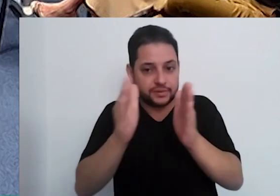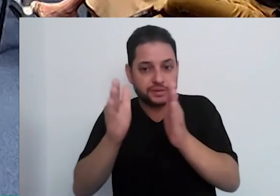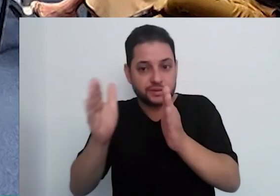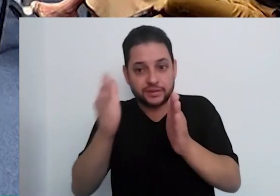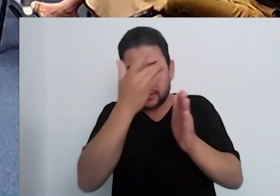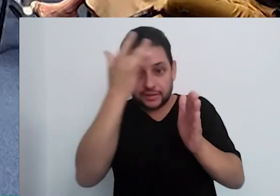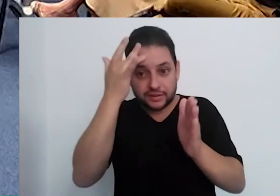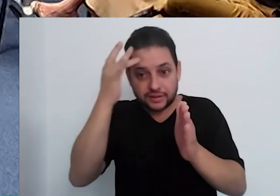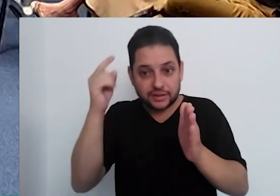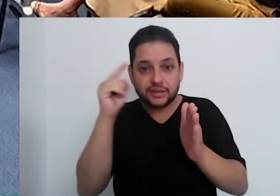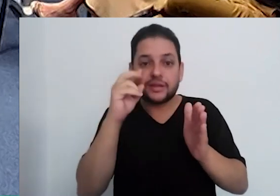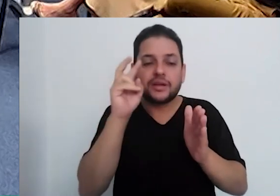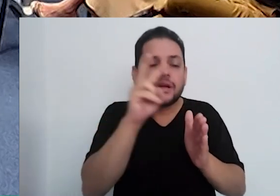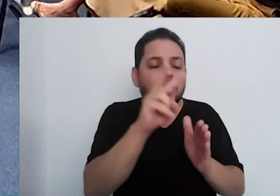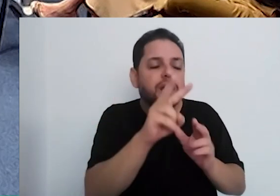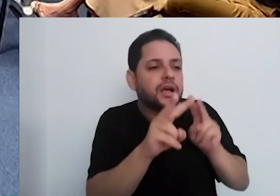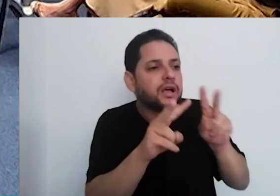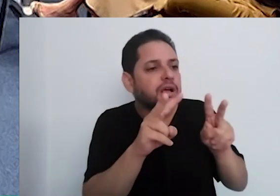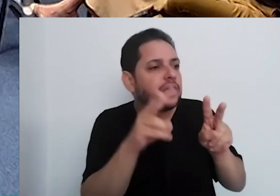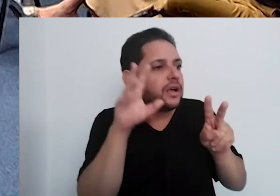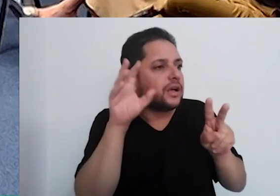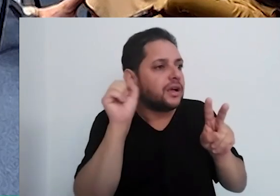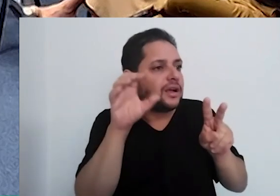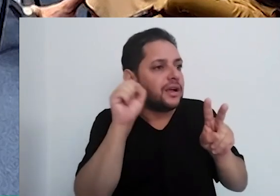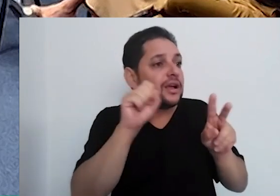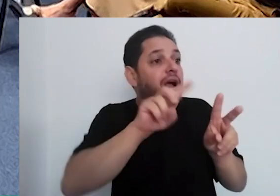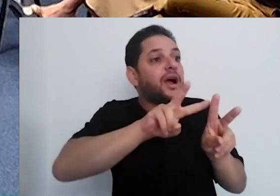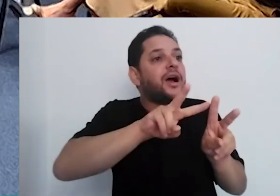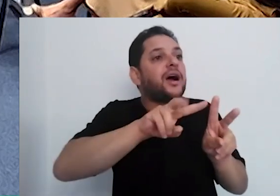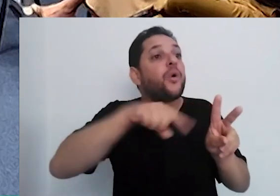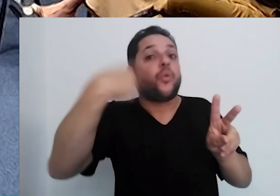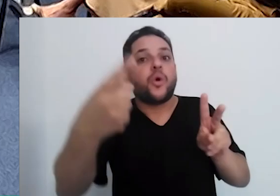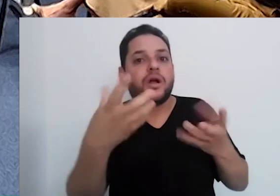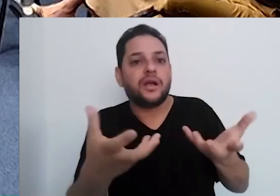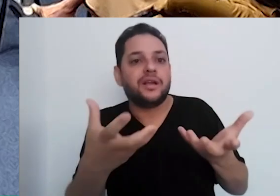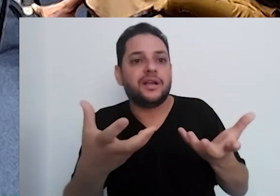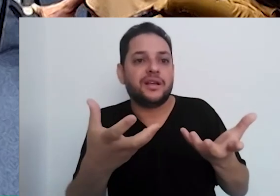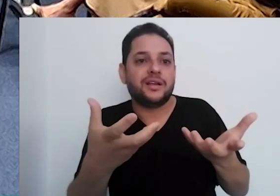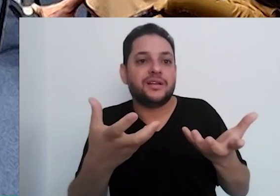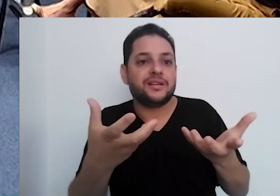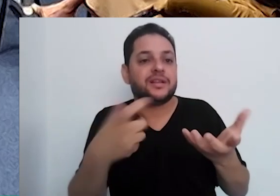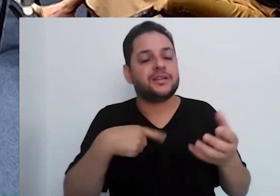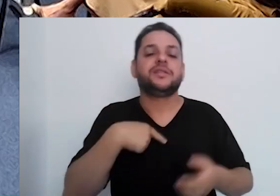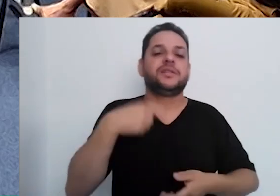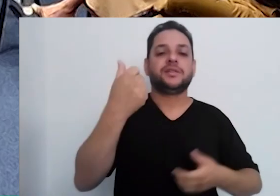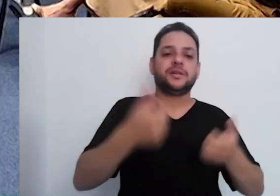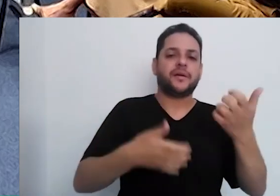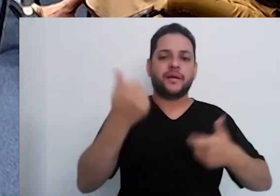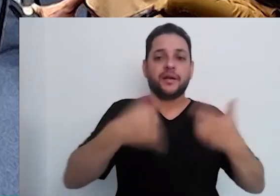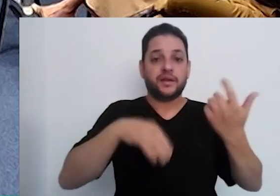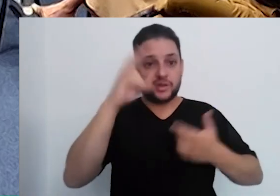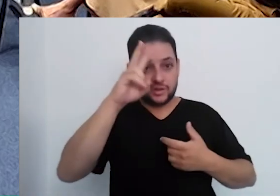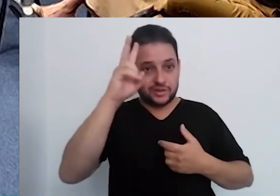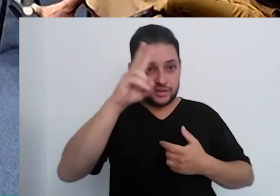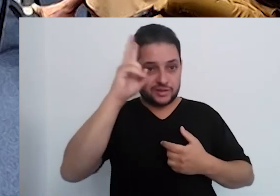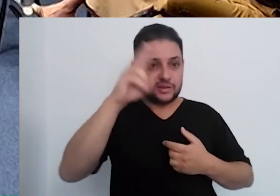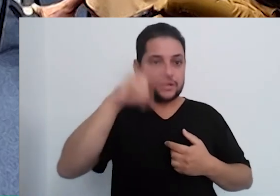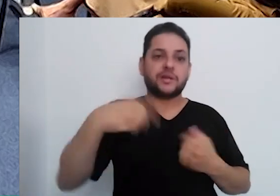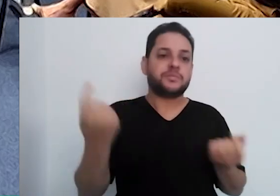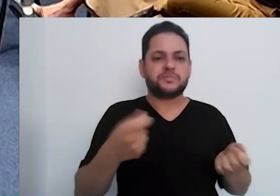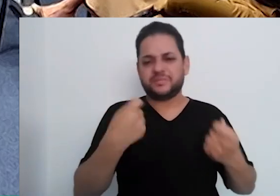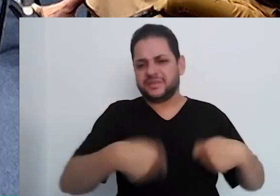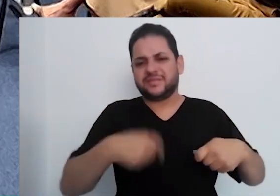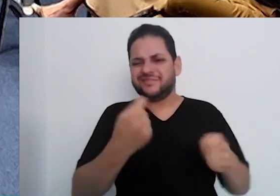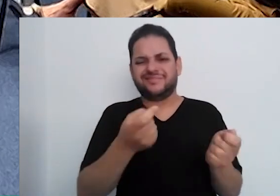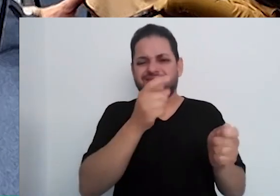de um episódio para outro isso no praia é fácil isso no PR é muito fácil você tá contando uma história não exatamente em ordem cronológica Mas você tá contando uma